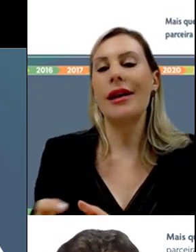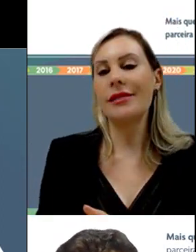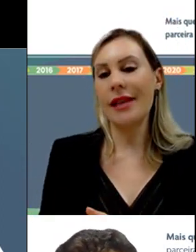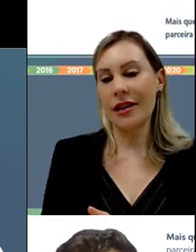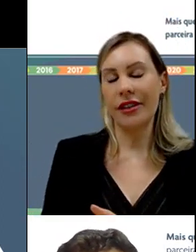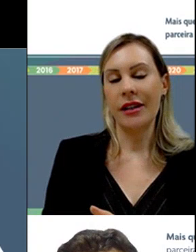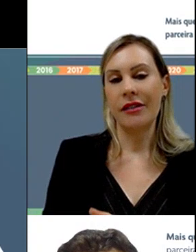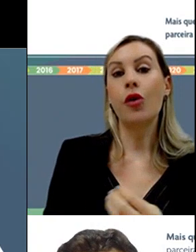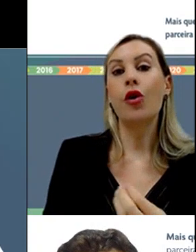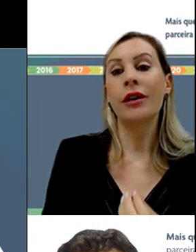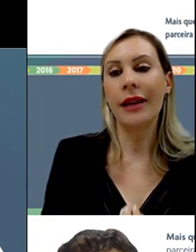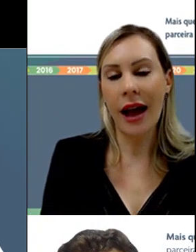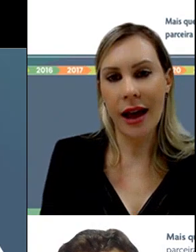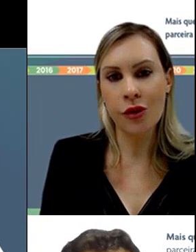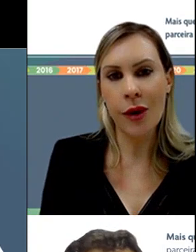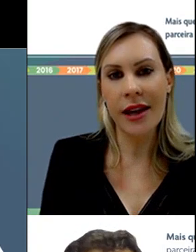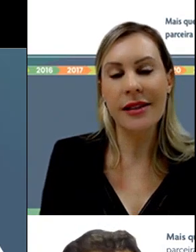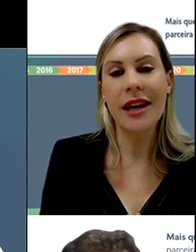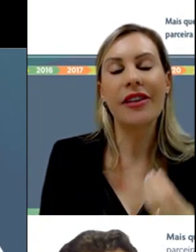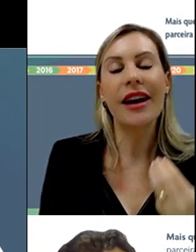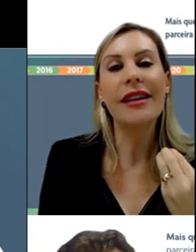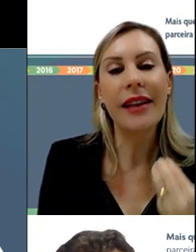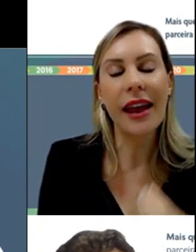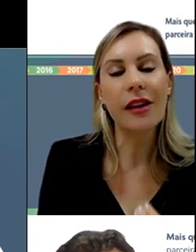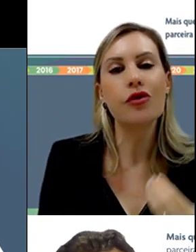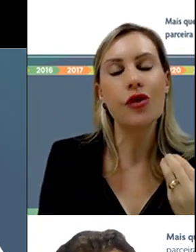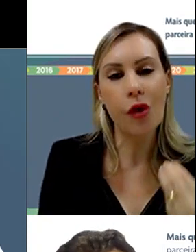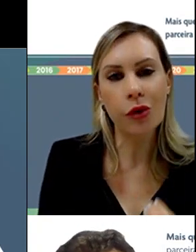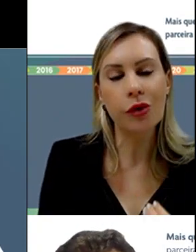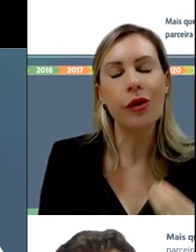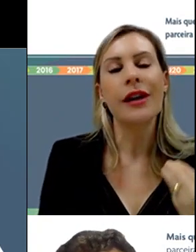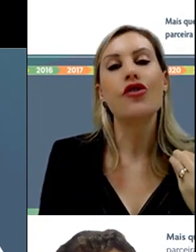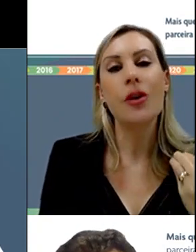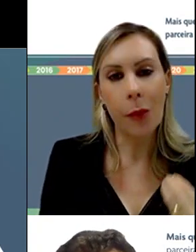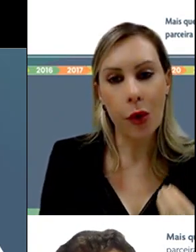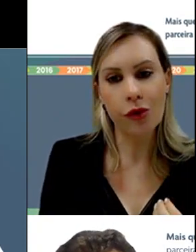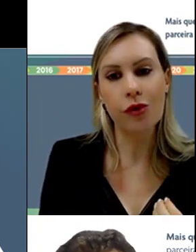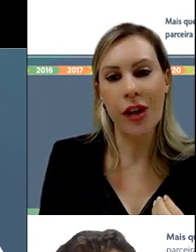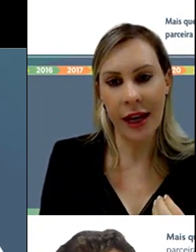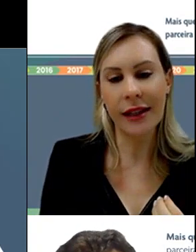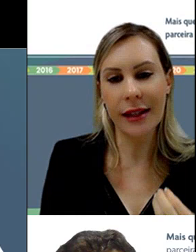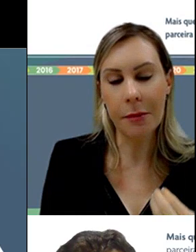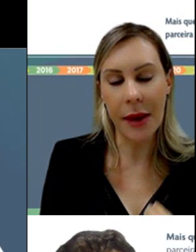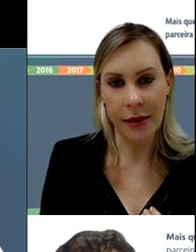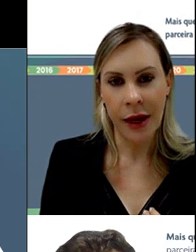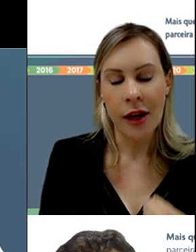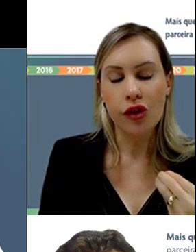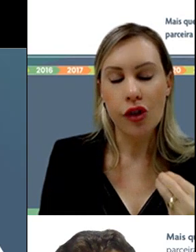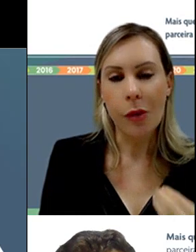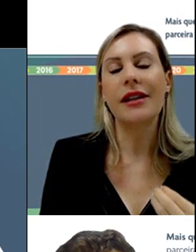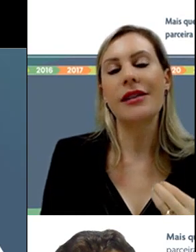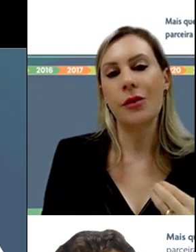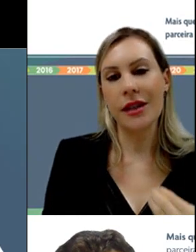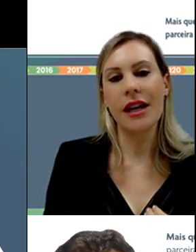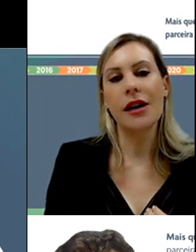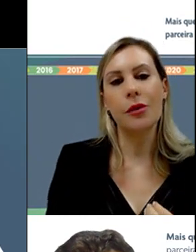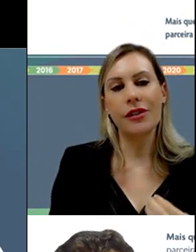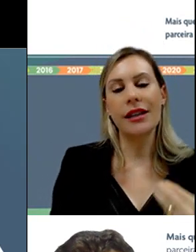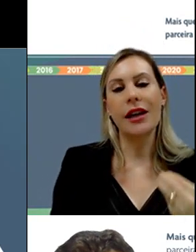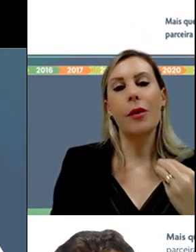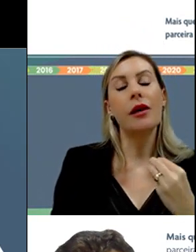para a sua reserva, vai engordar a sua reserva e tem o desconto de imposto de renda também. Só para trazer